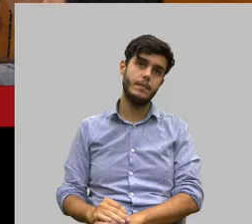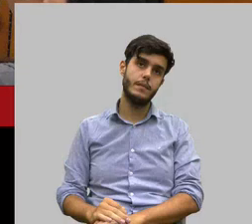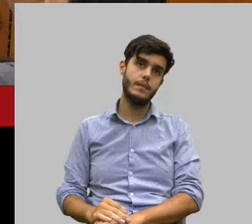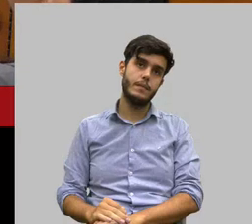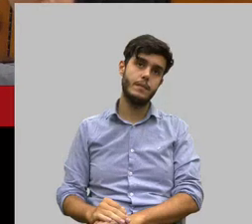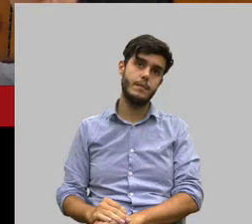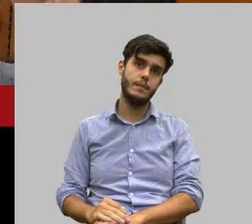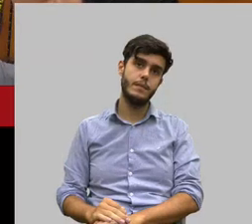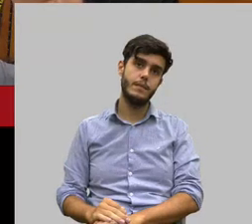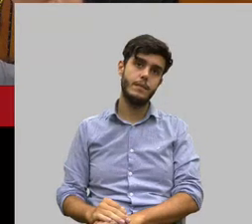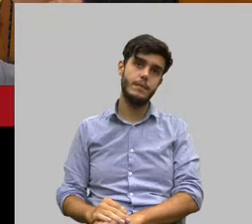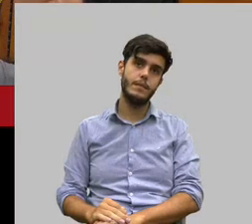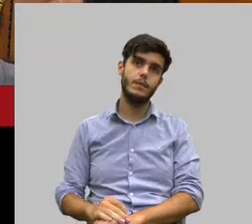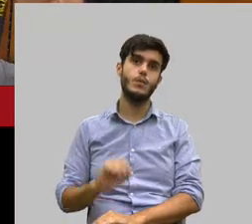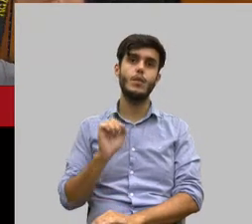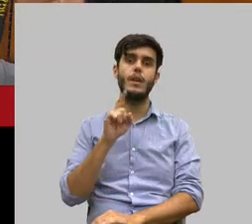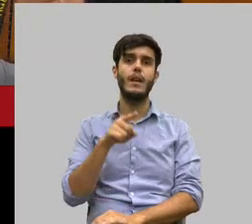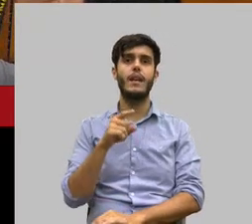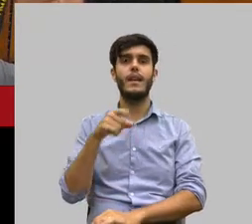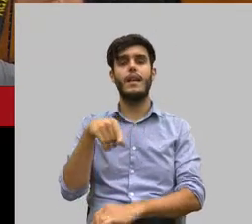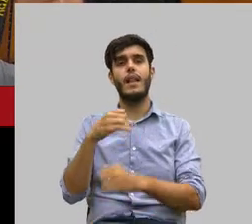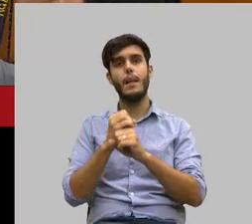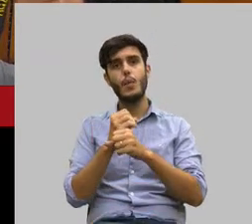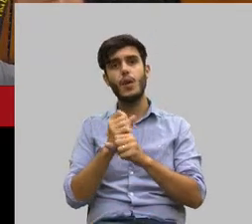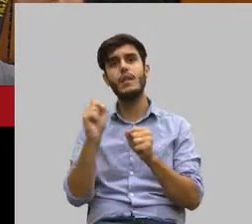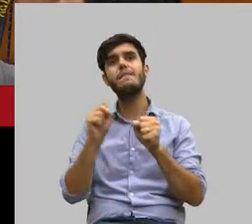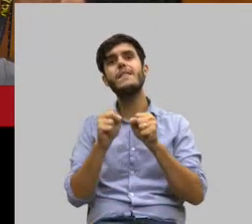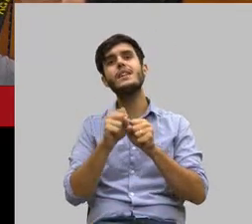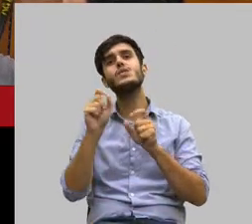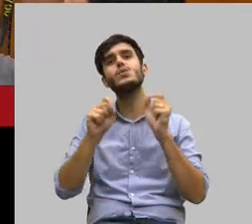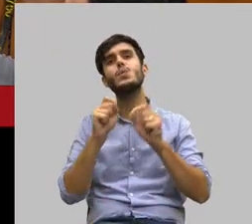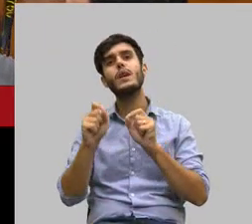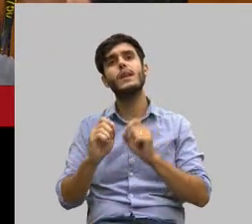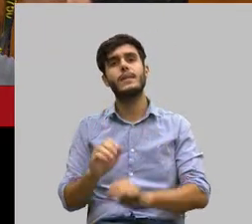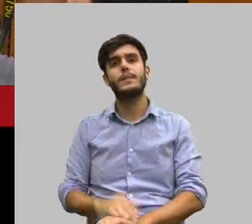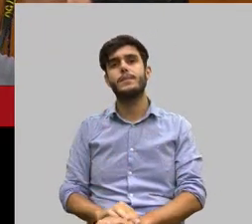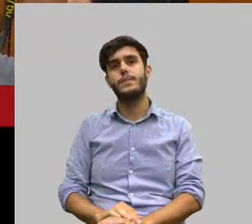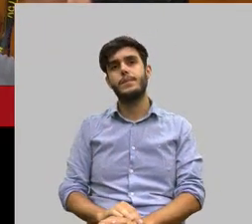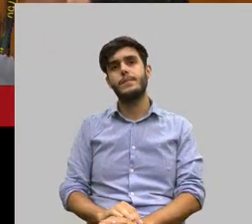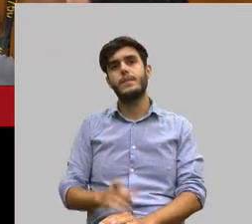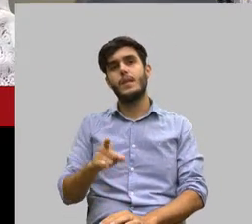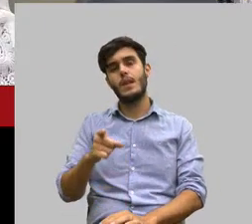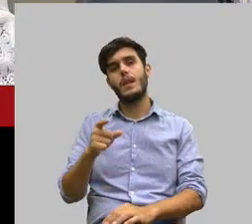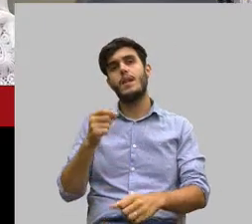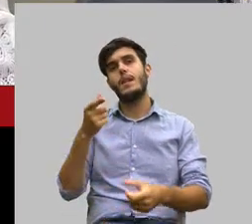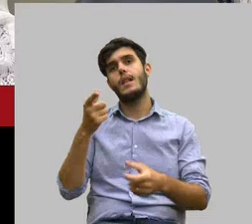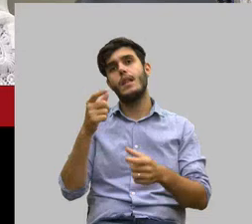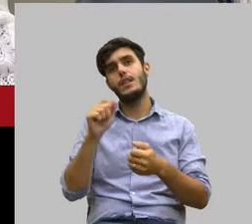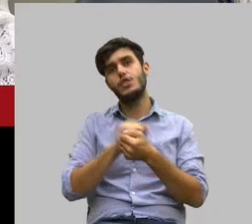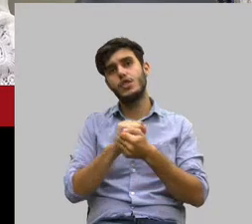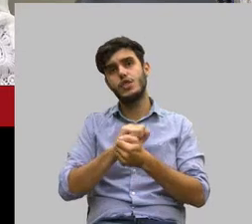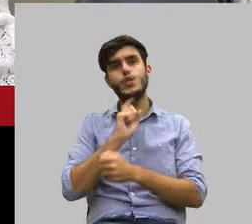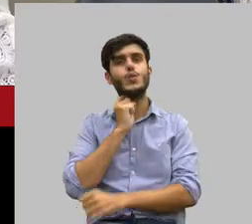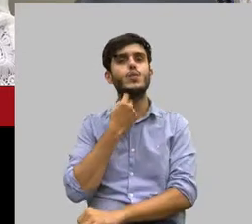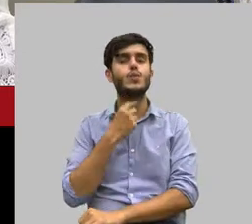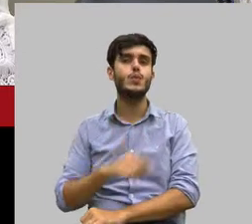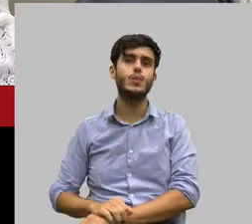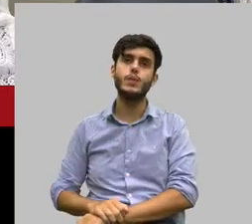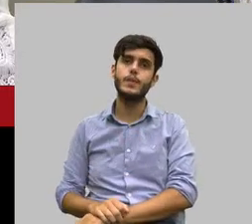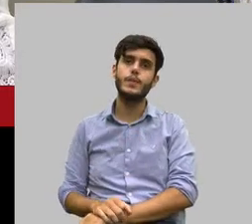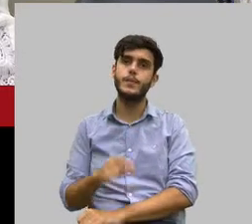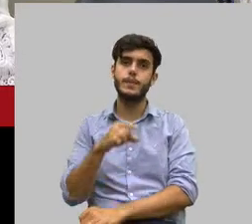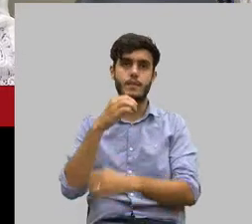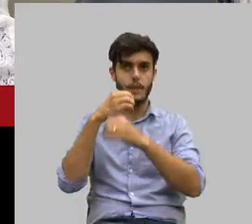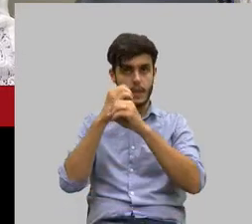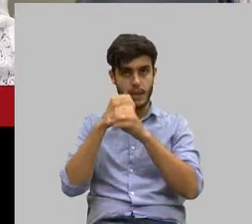lavagem de dinheiro né pra senhora poder clarear isso aqui melhor quem quem tá nos acompanhando tá Deputado o laboratório